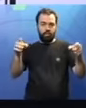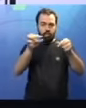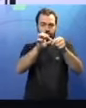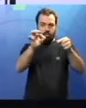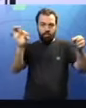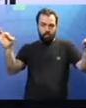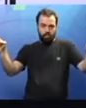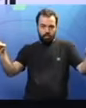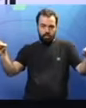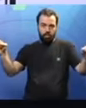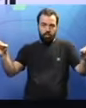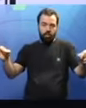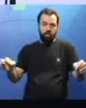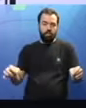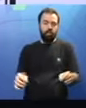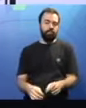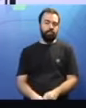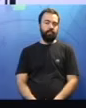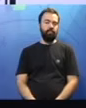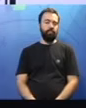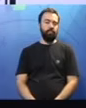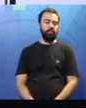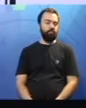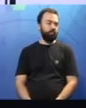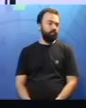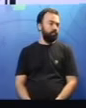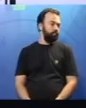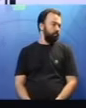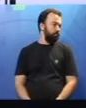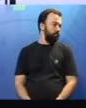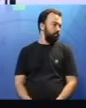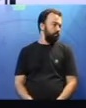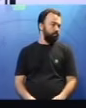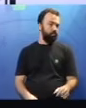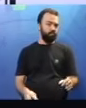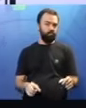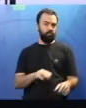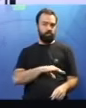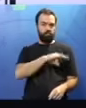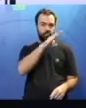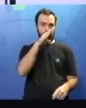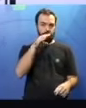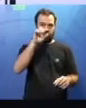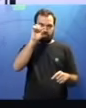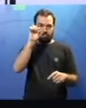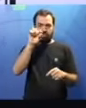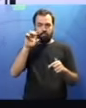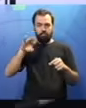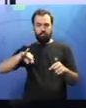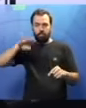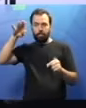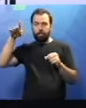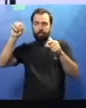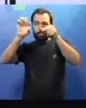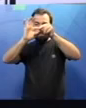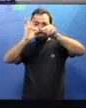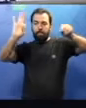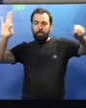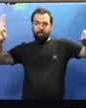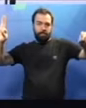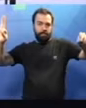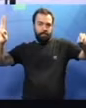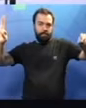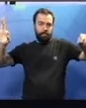seria a distância entre uma crista e outra. Aqui no caso, ó, uma crista e outra, o comprimento de onda.